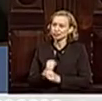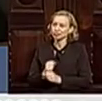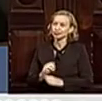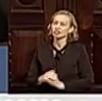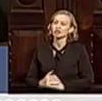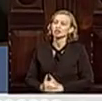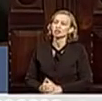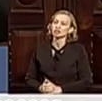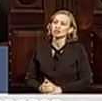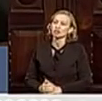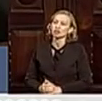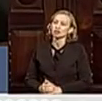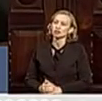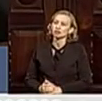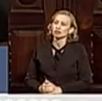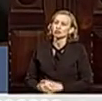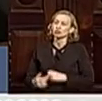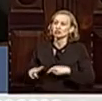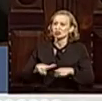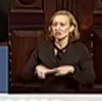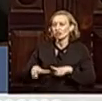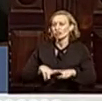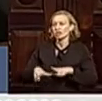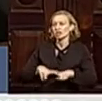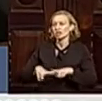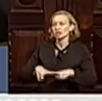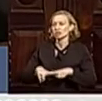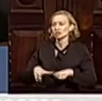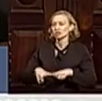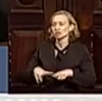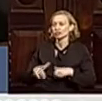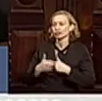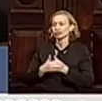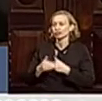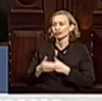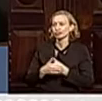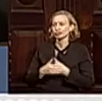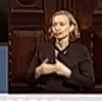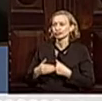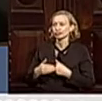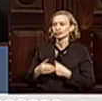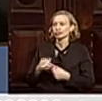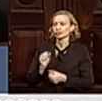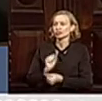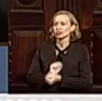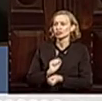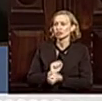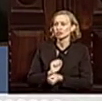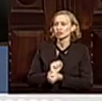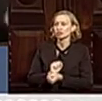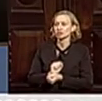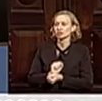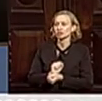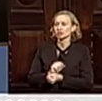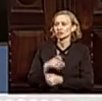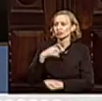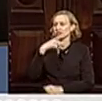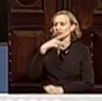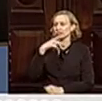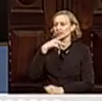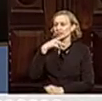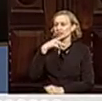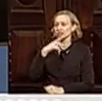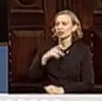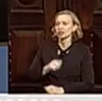adiamento. Trabalhamos com afinco e carinho o ano inteiro. Esperamos que os pais dos parlamentares